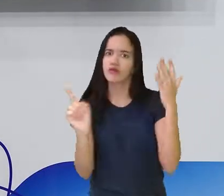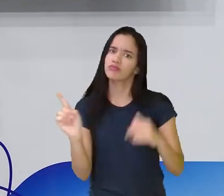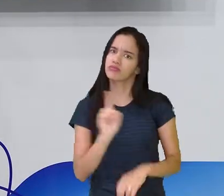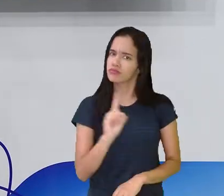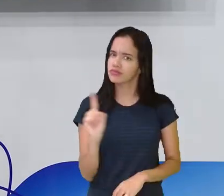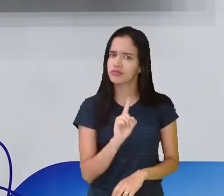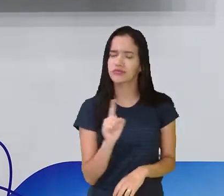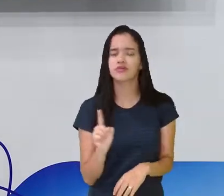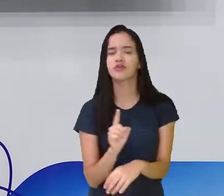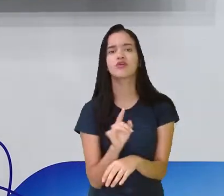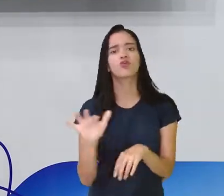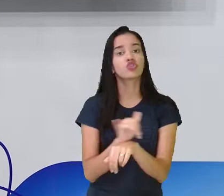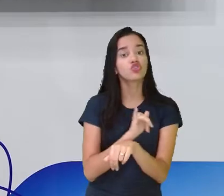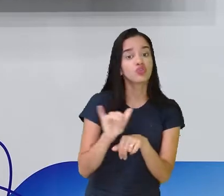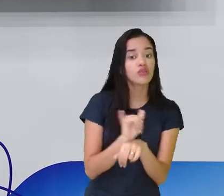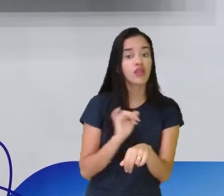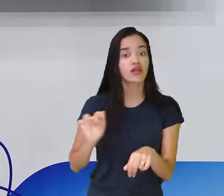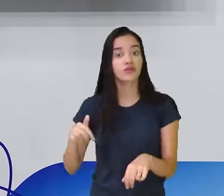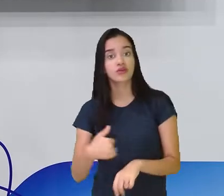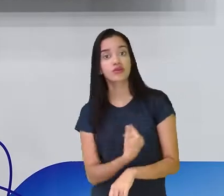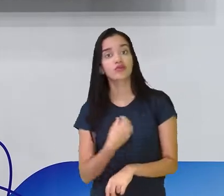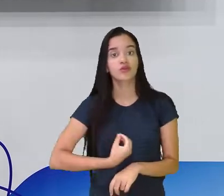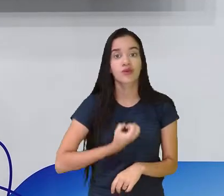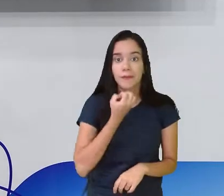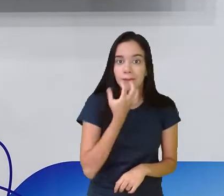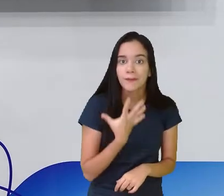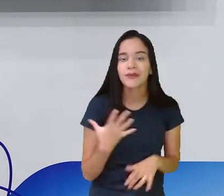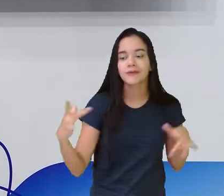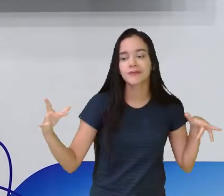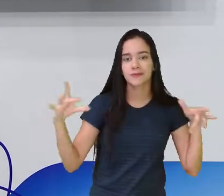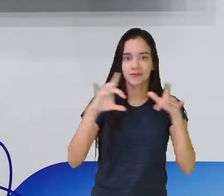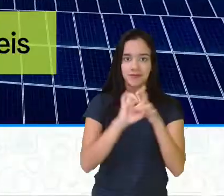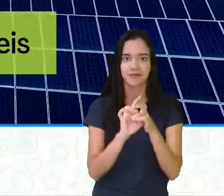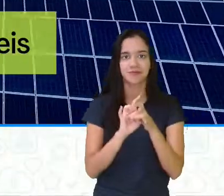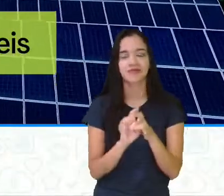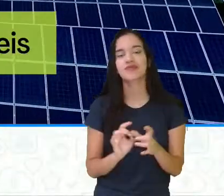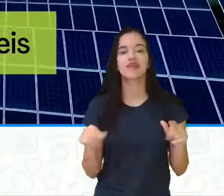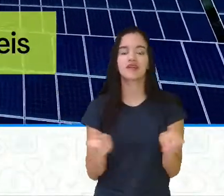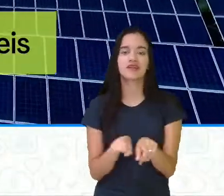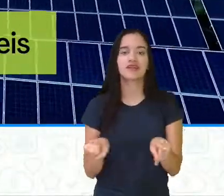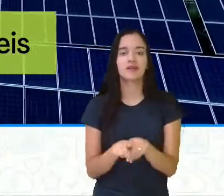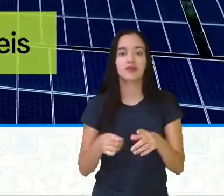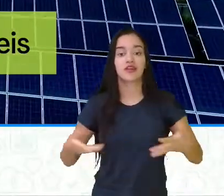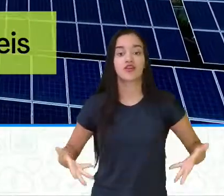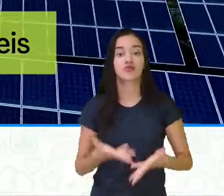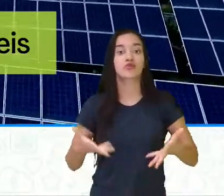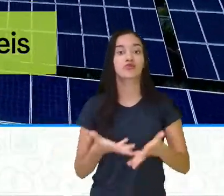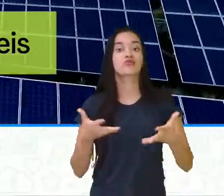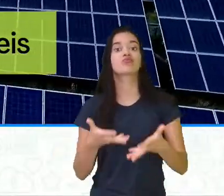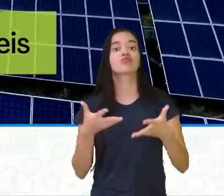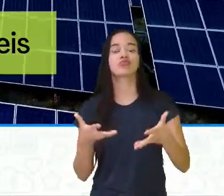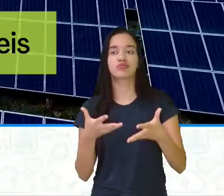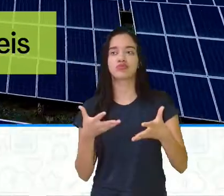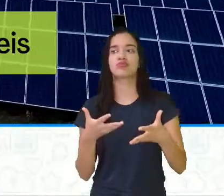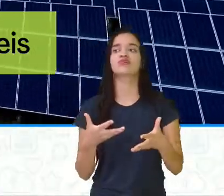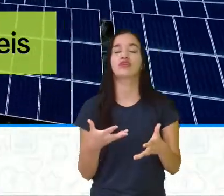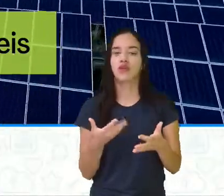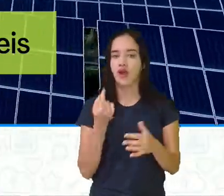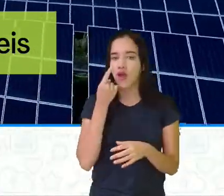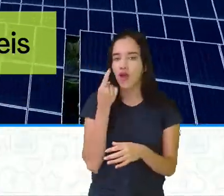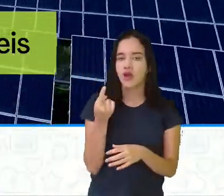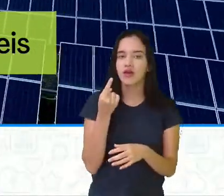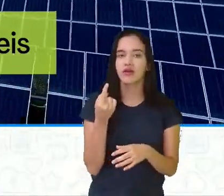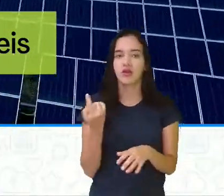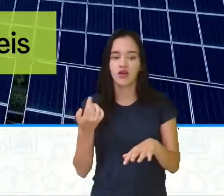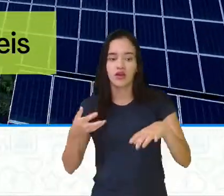caminho alternativo para a gente conviver muito bem com a natureza, tá? Estimular o uso de fontes renováveis. Deixar